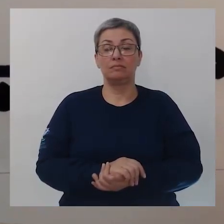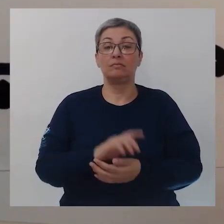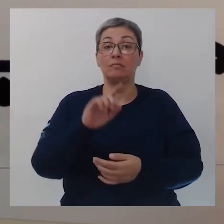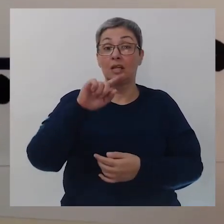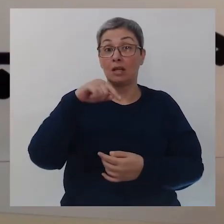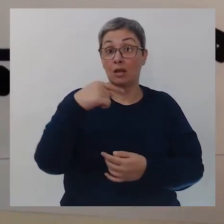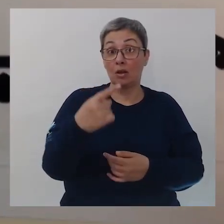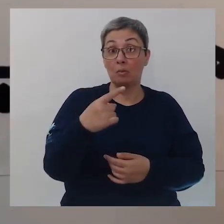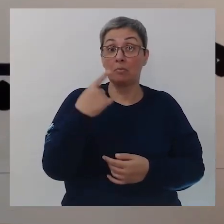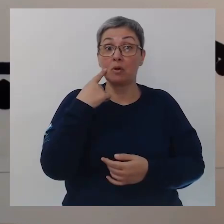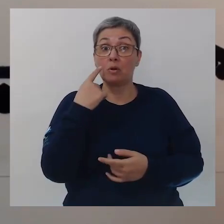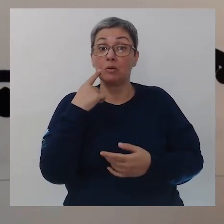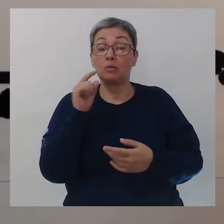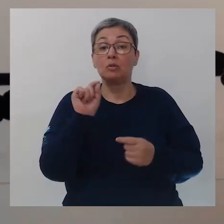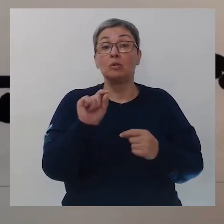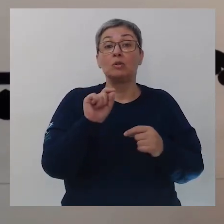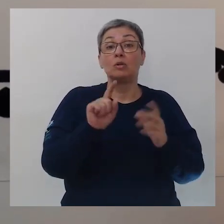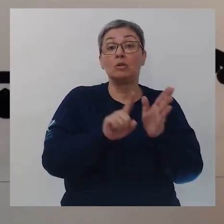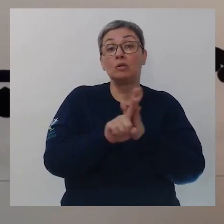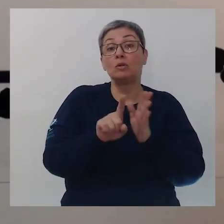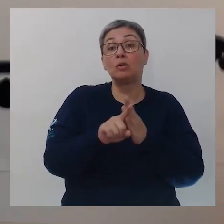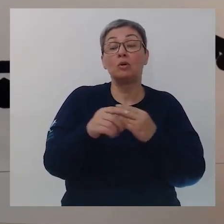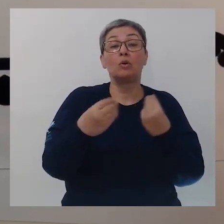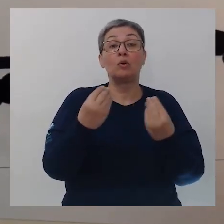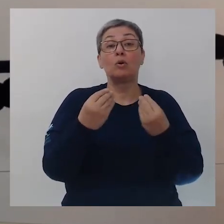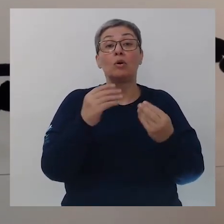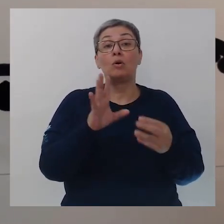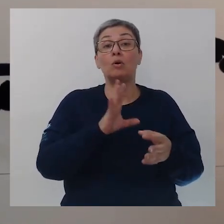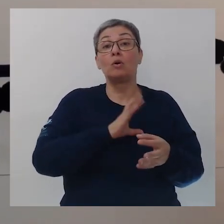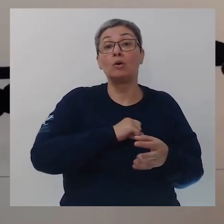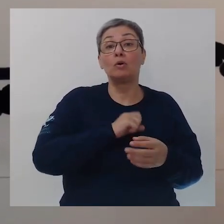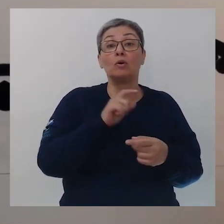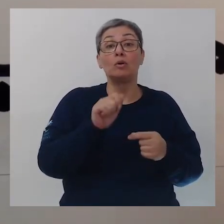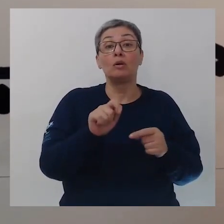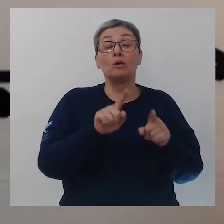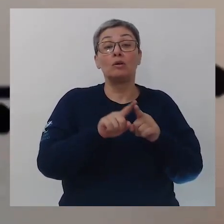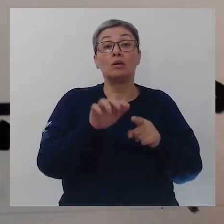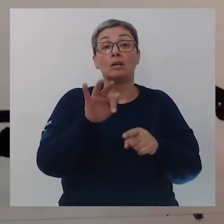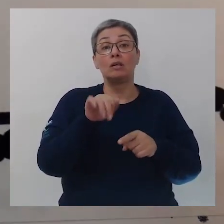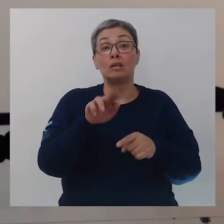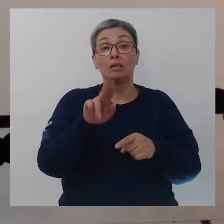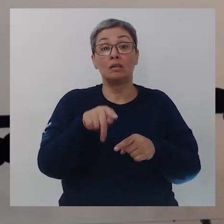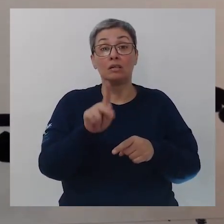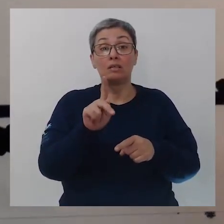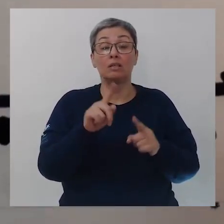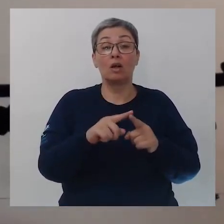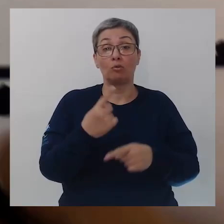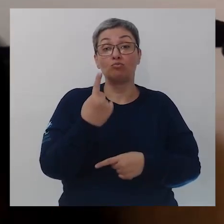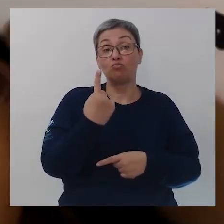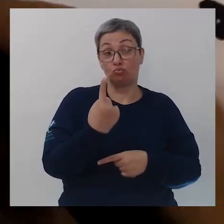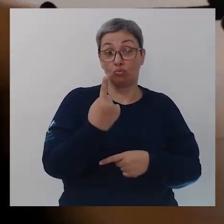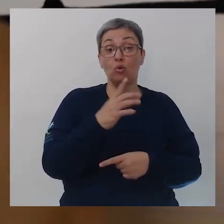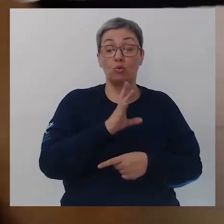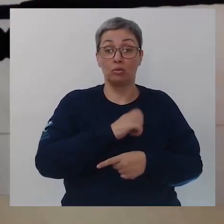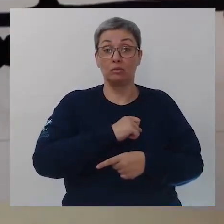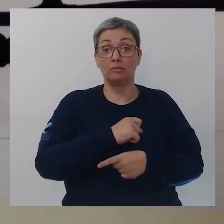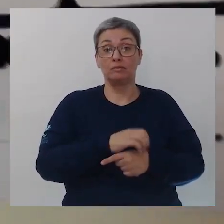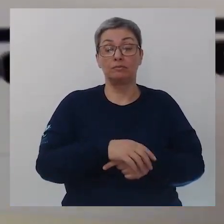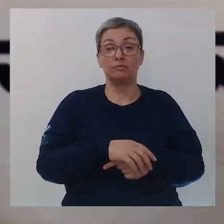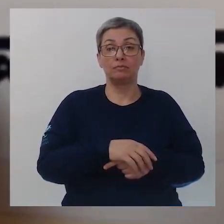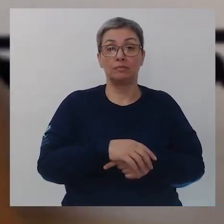Na próxima opção, nós perguntamos para os professores quem gostava do estilo musical funk. E um professor disse que